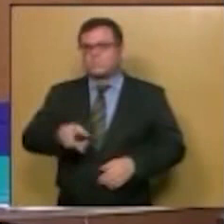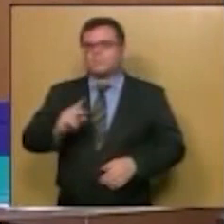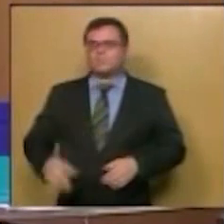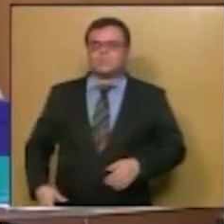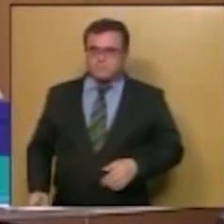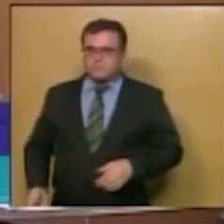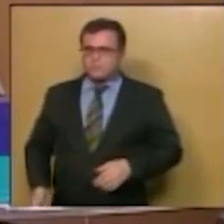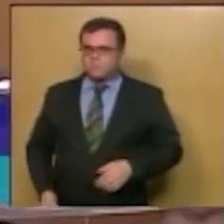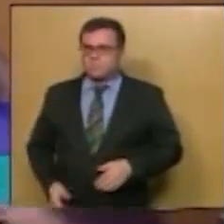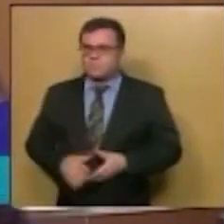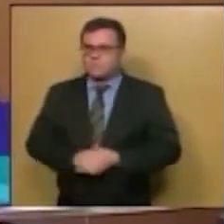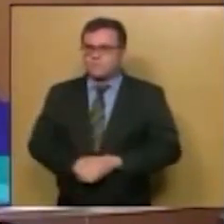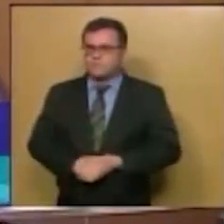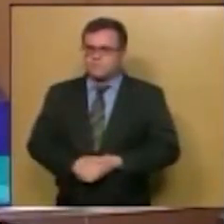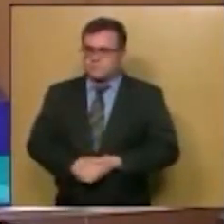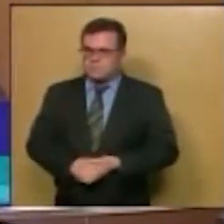aboro do esquecimento